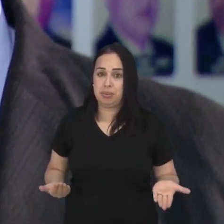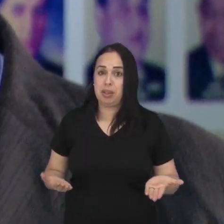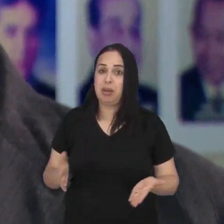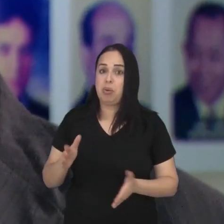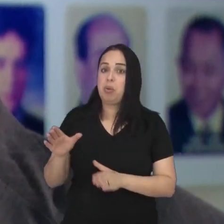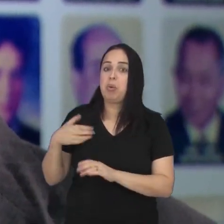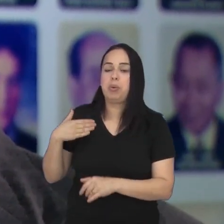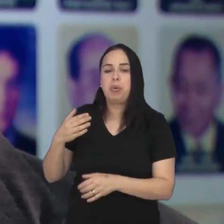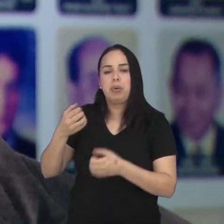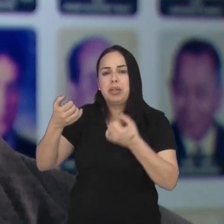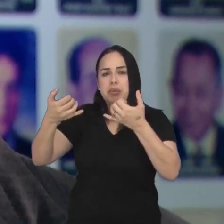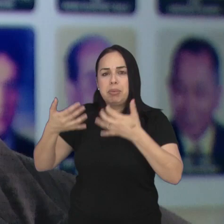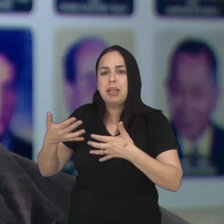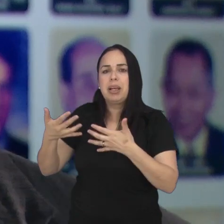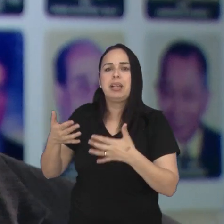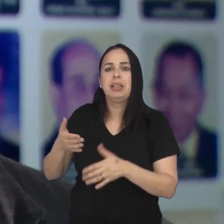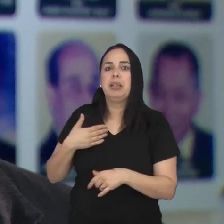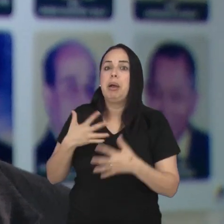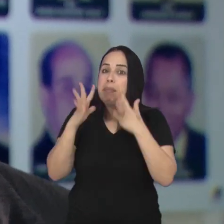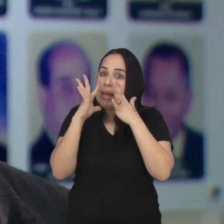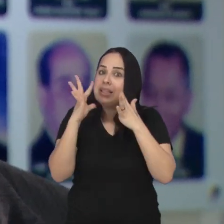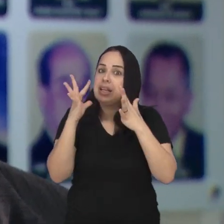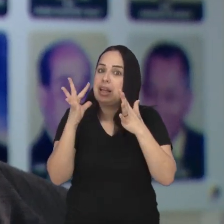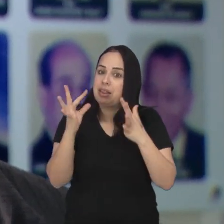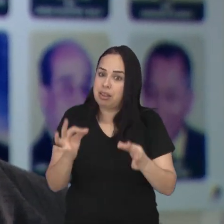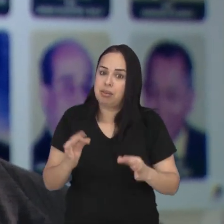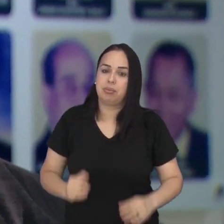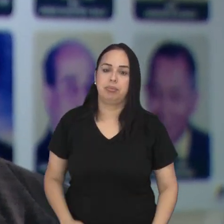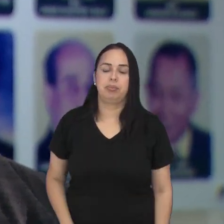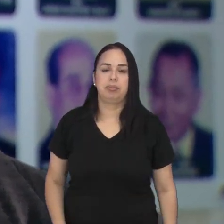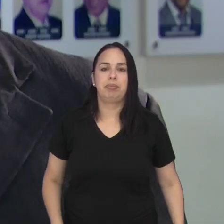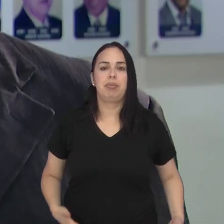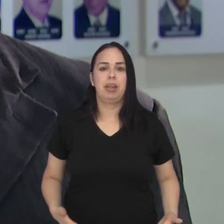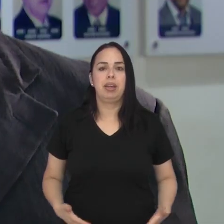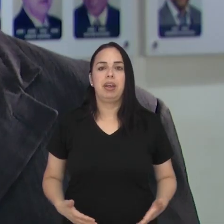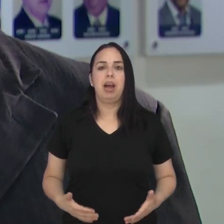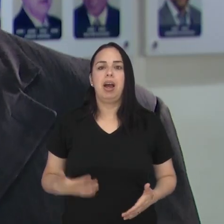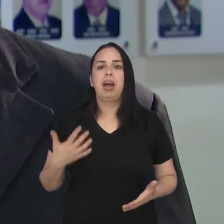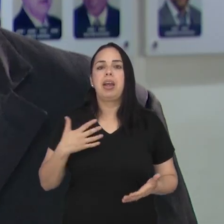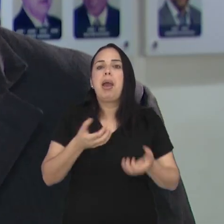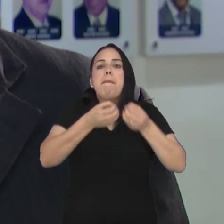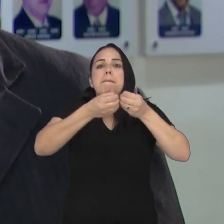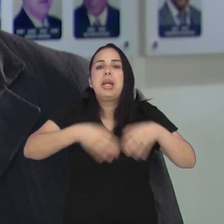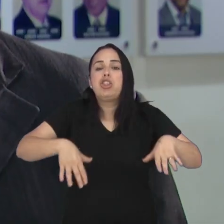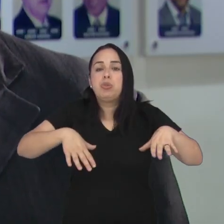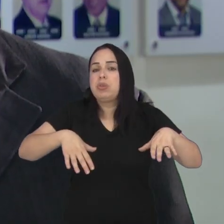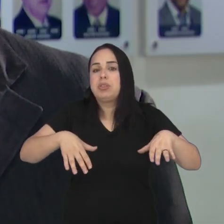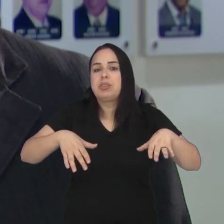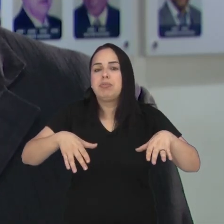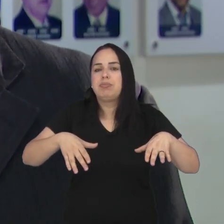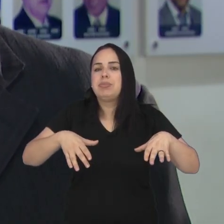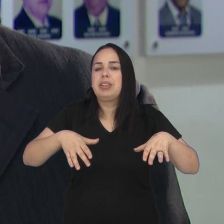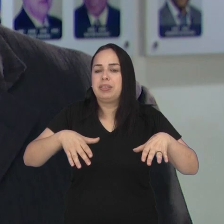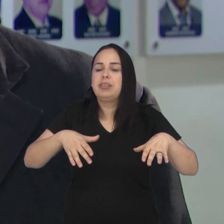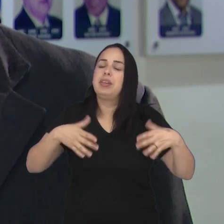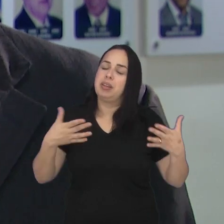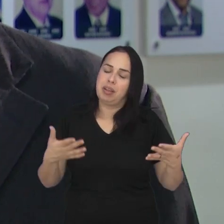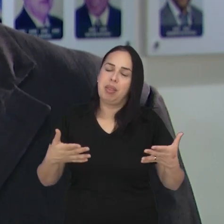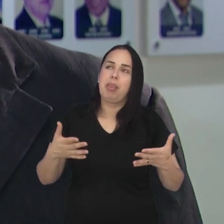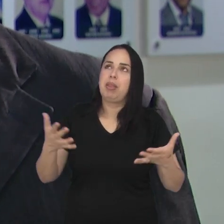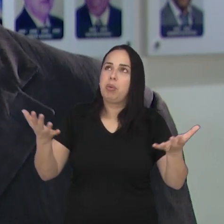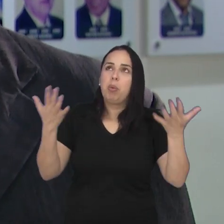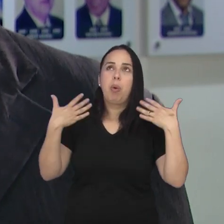Esse especialista alerta sobre os efeitos para a economia do país. Quem é afetado diretamente nessa questão das ondas de